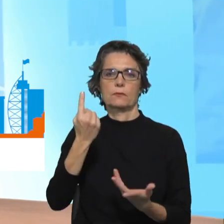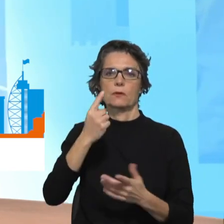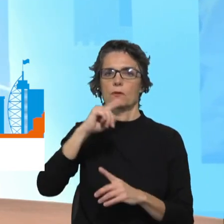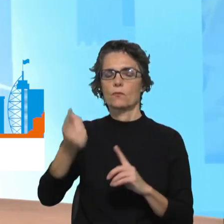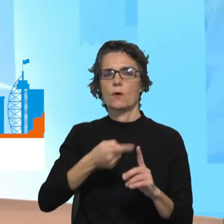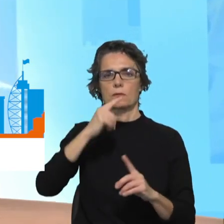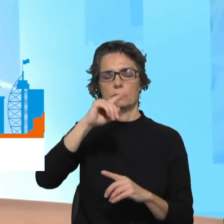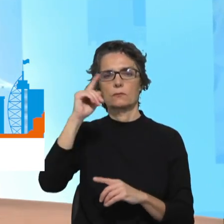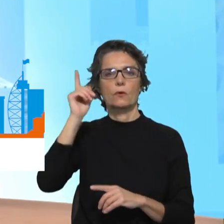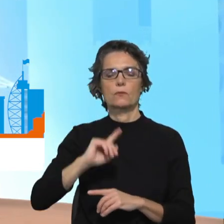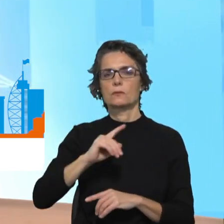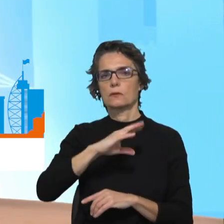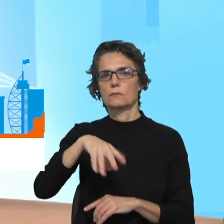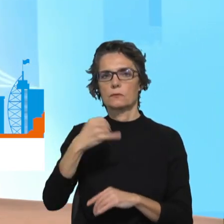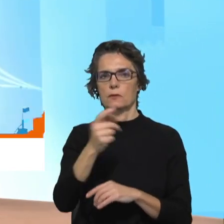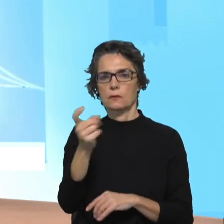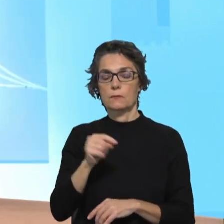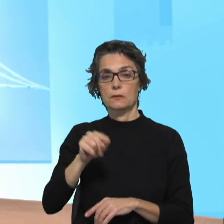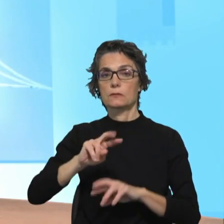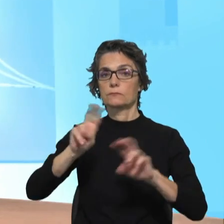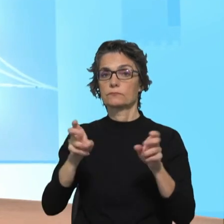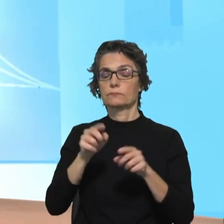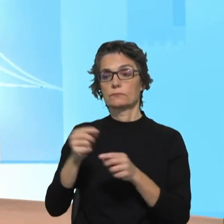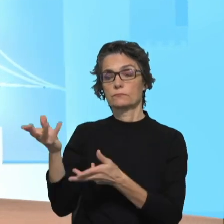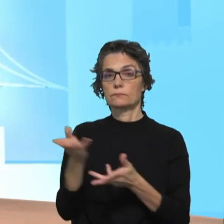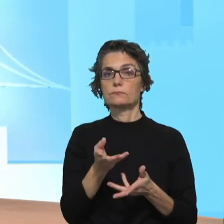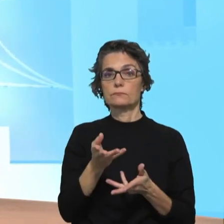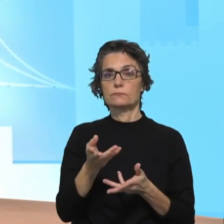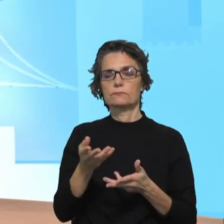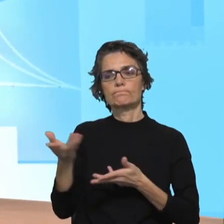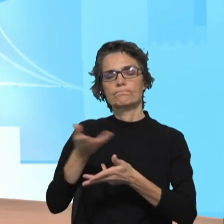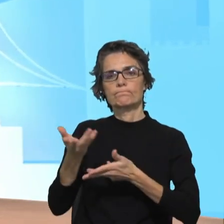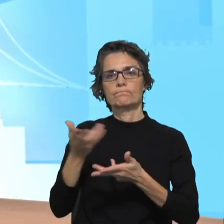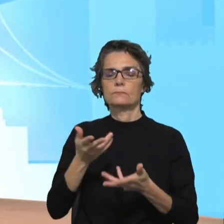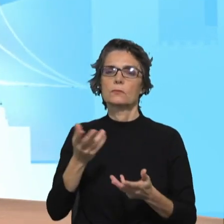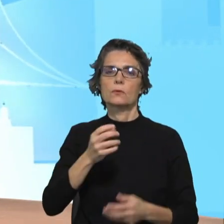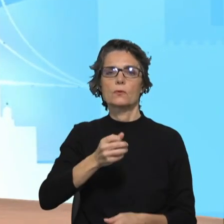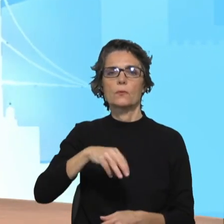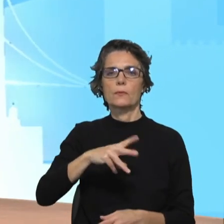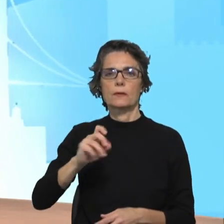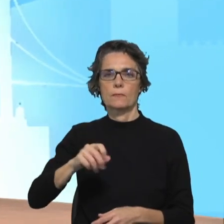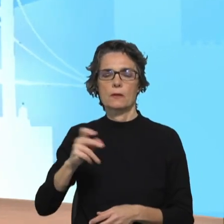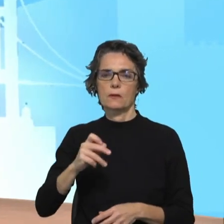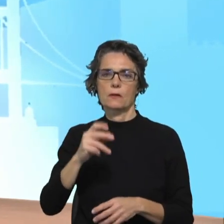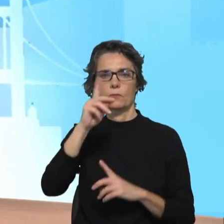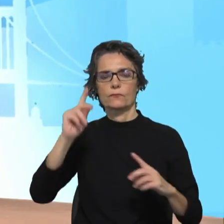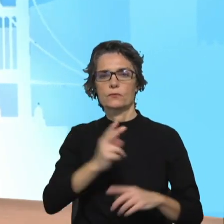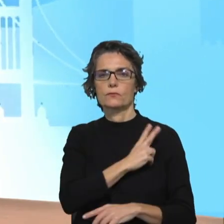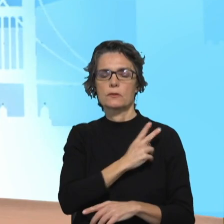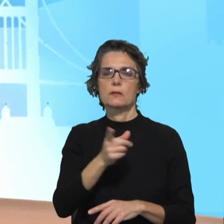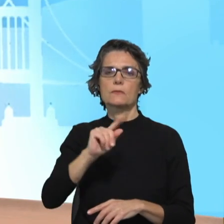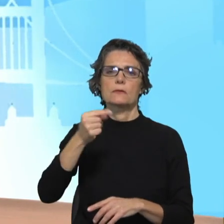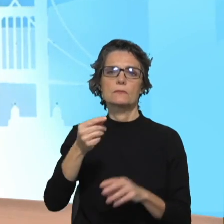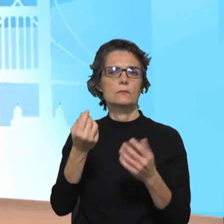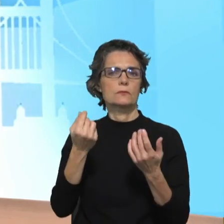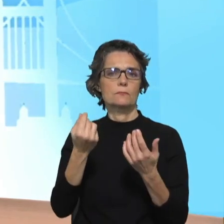Mundial da Paz. Uma problemática que hoje analisamos com Miguel Panão, professor universitário, mas primeiro olhamos outras mensagens